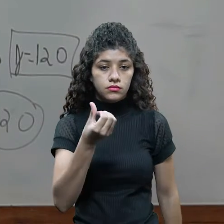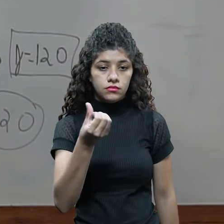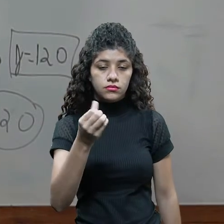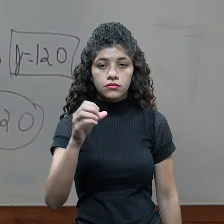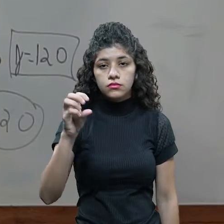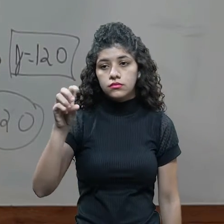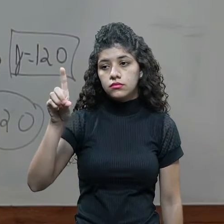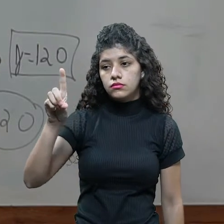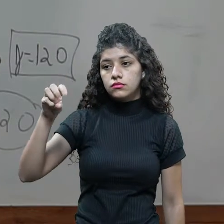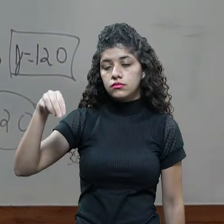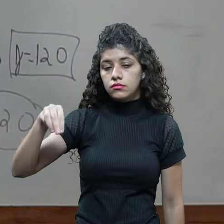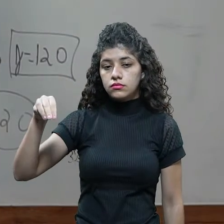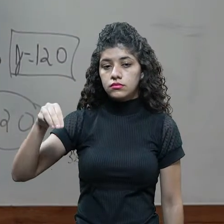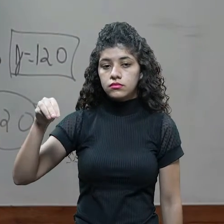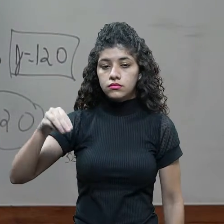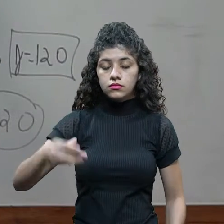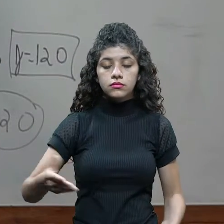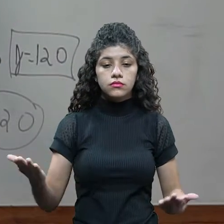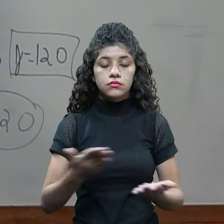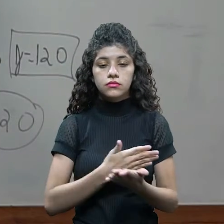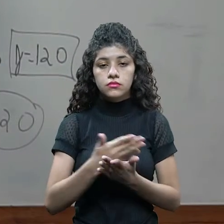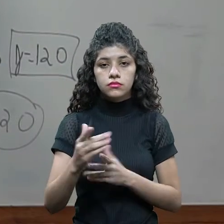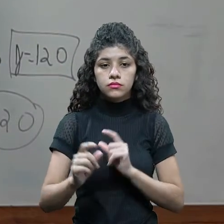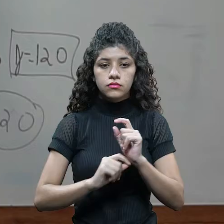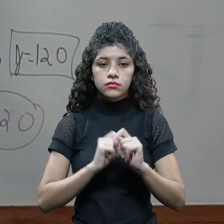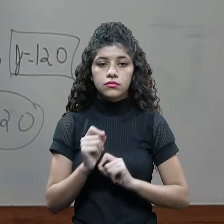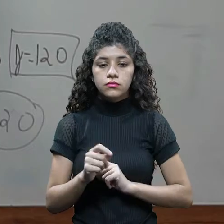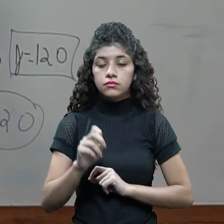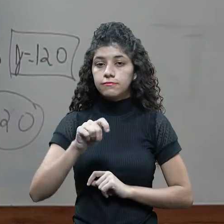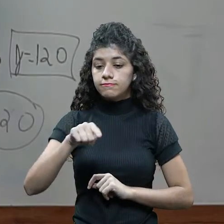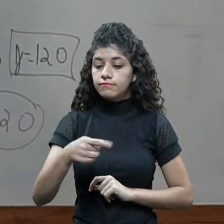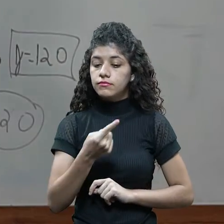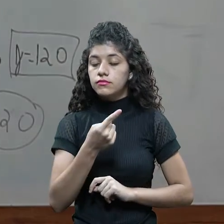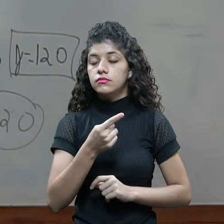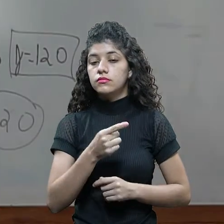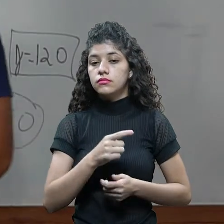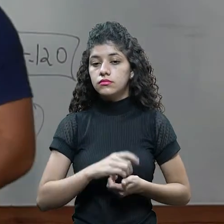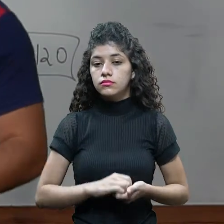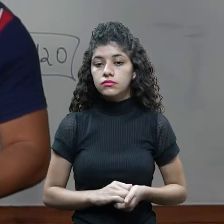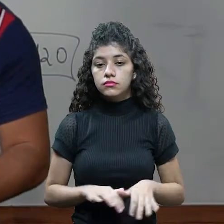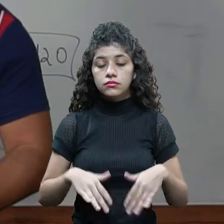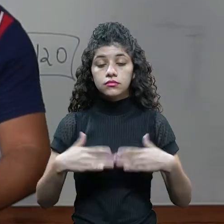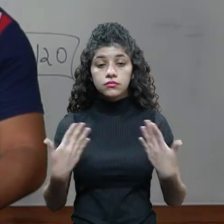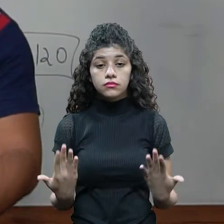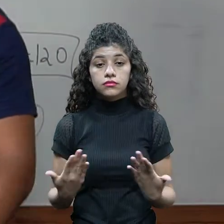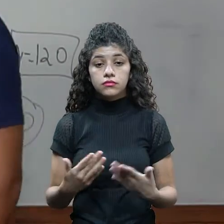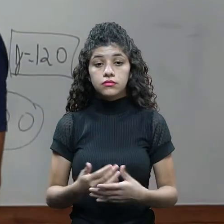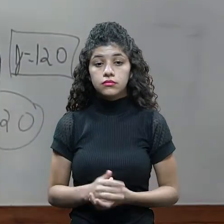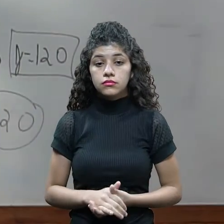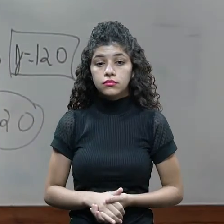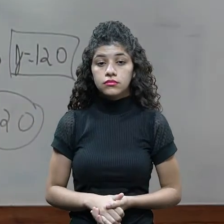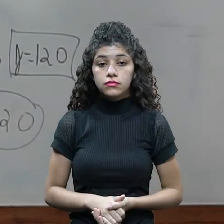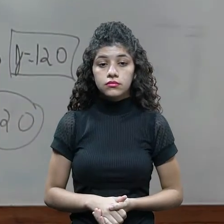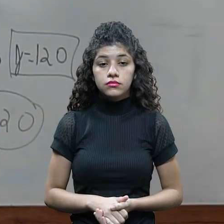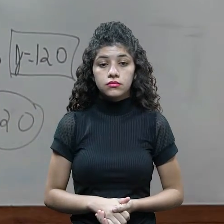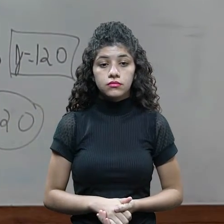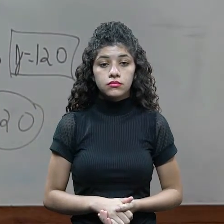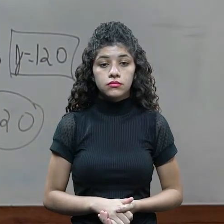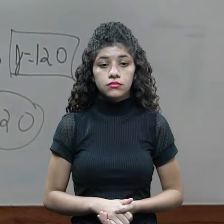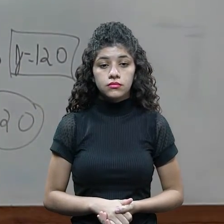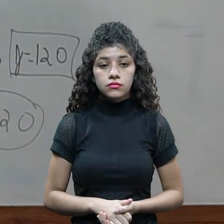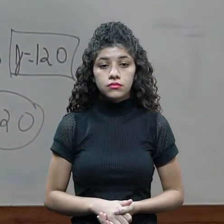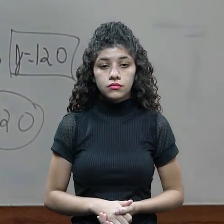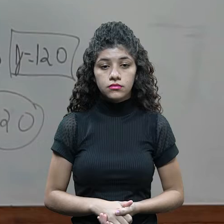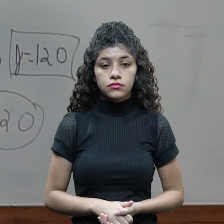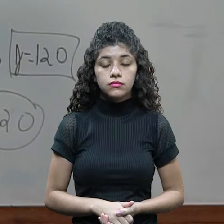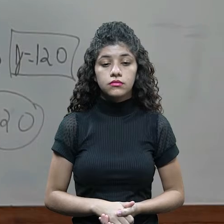cá, que é o decímetro. O que eu tenho que começar sempre alocando a minha vírgula? Qual é o meu destino? Milímetro. O